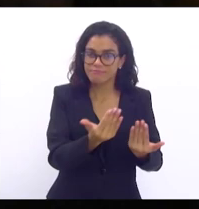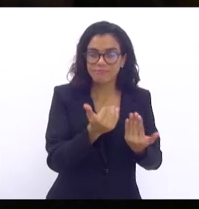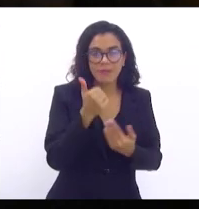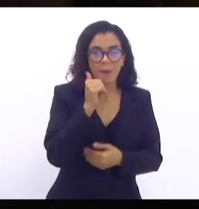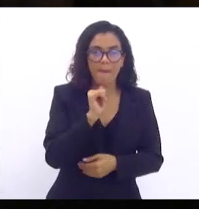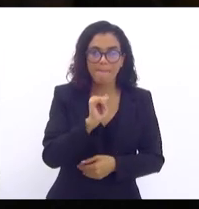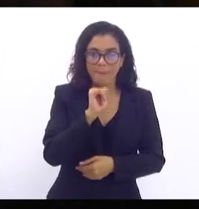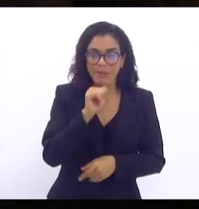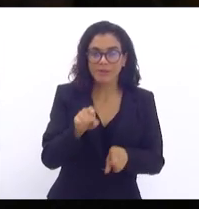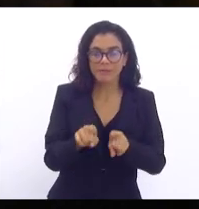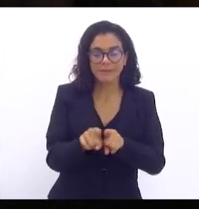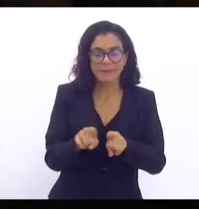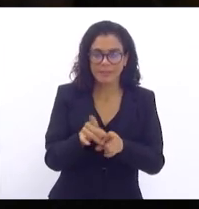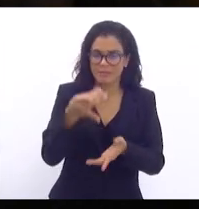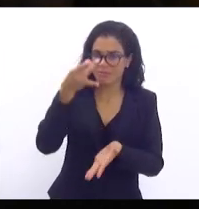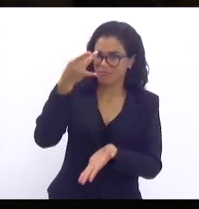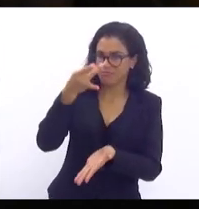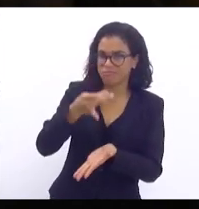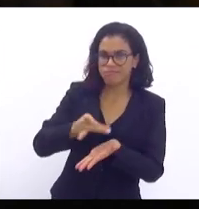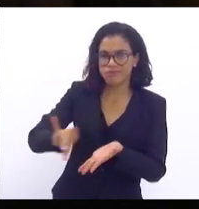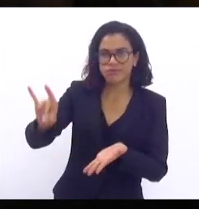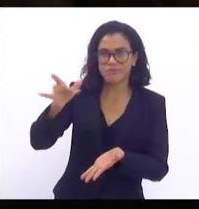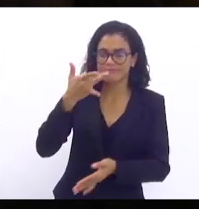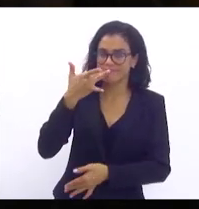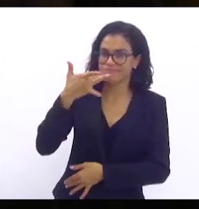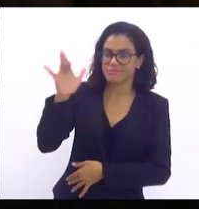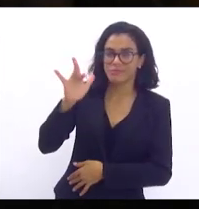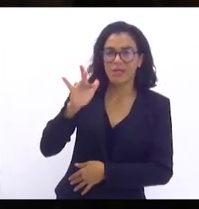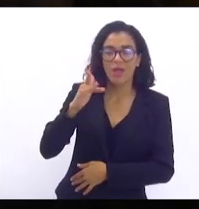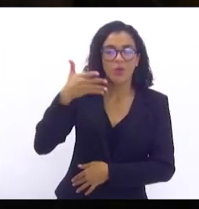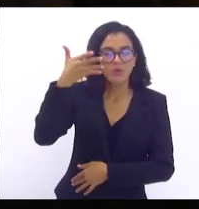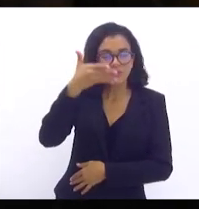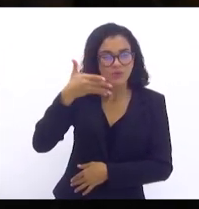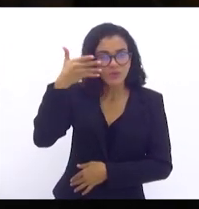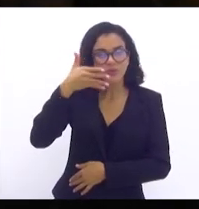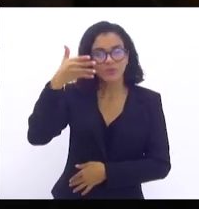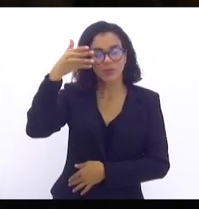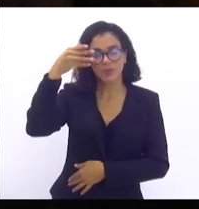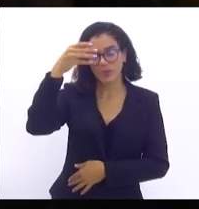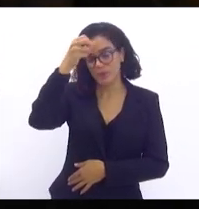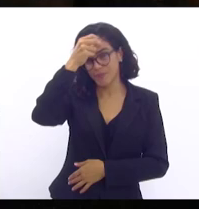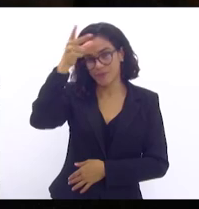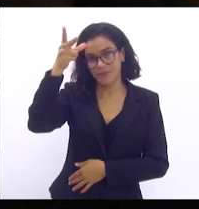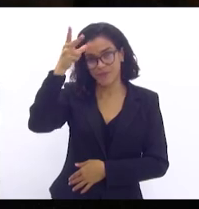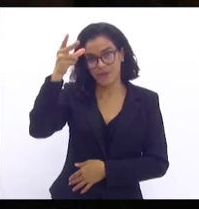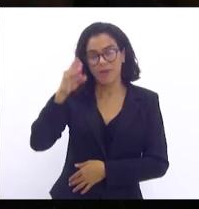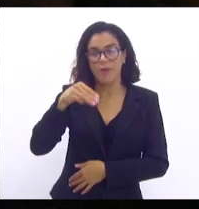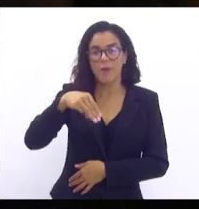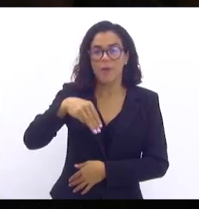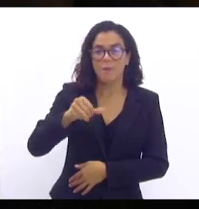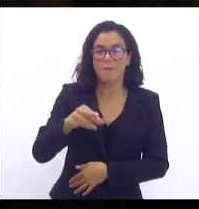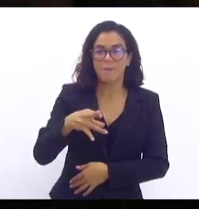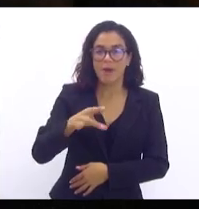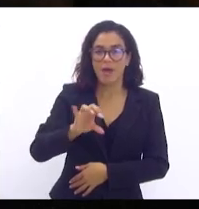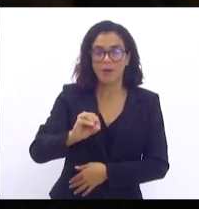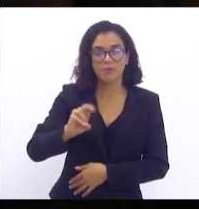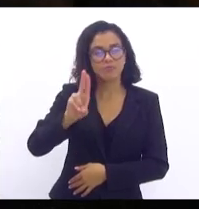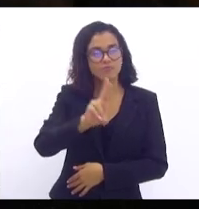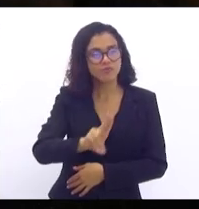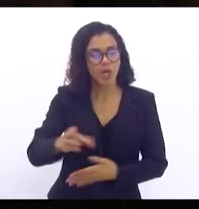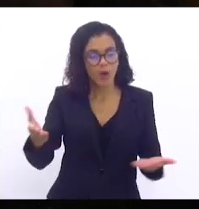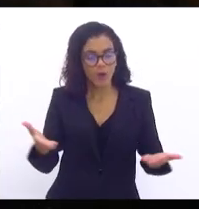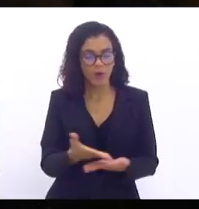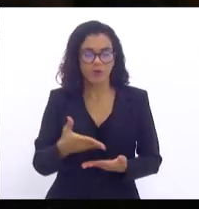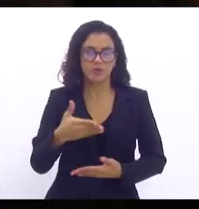e repudio veementemente a fala do prefeito Mário Esteves aqui. Quero usar hoje esse espaço da tribuna, deputado